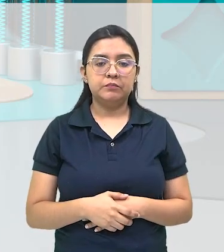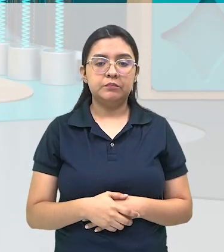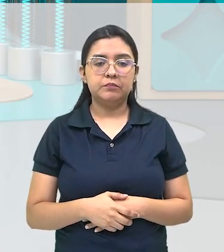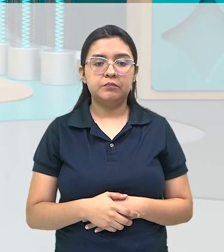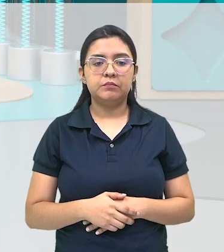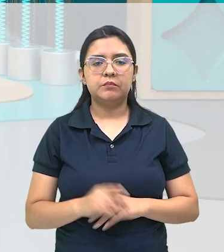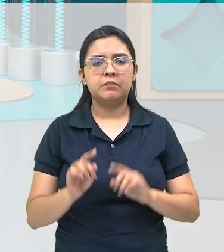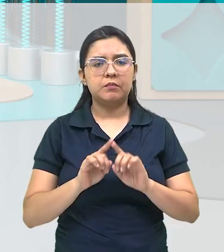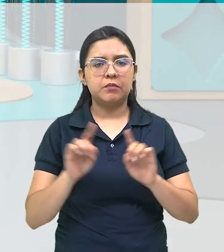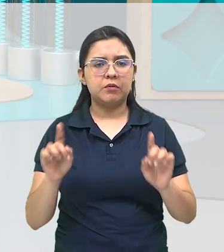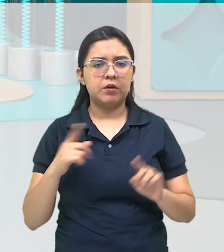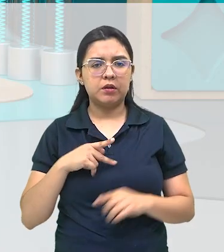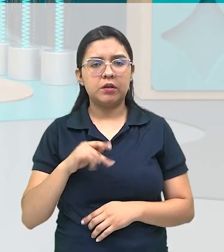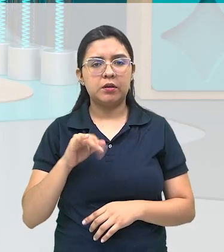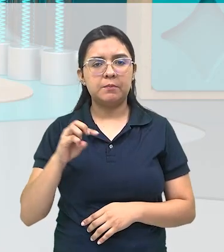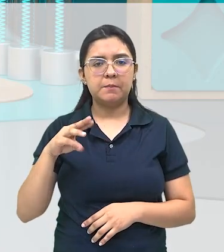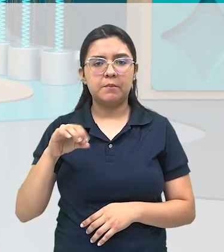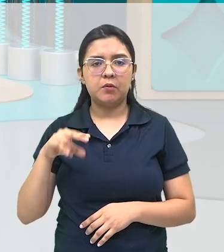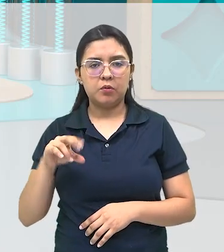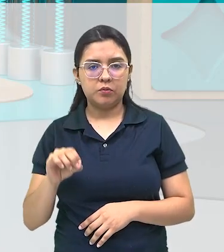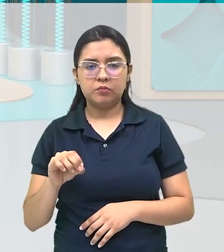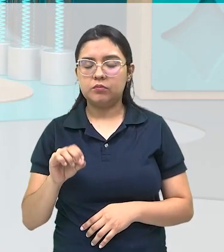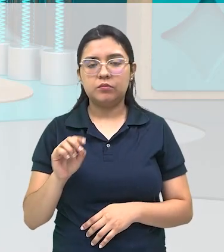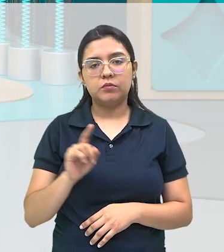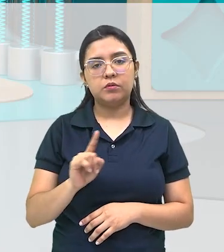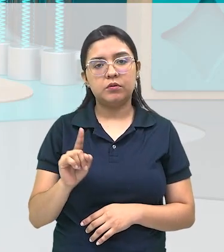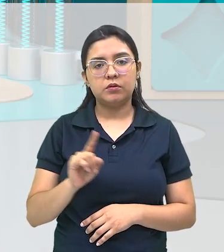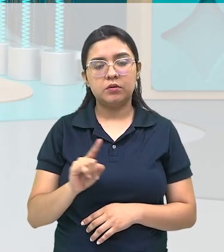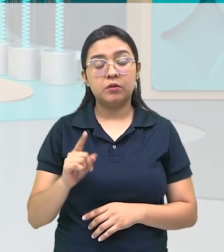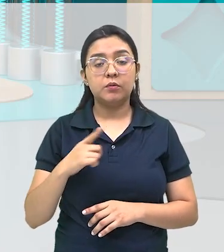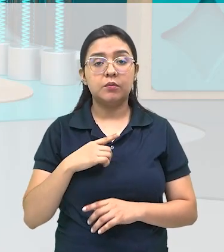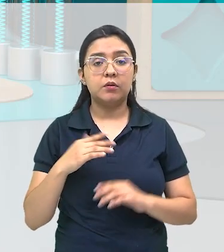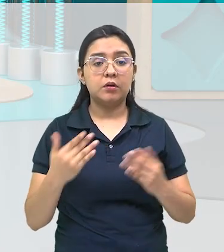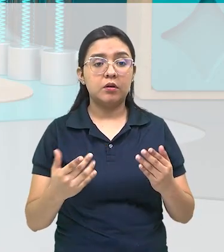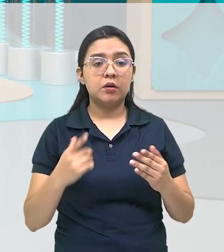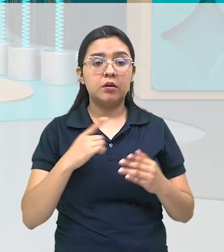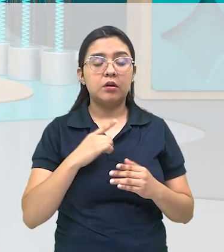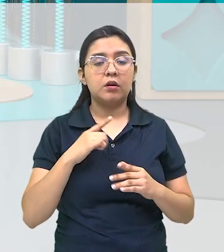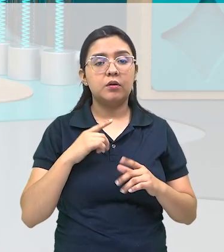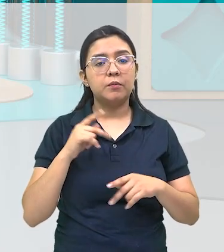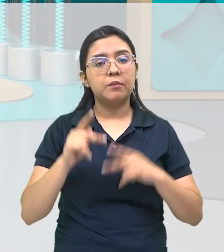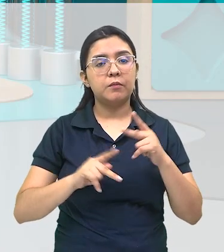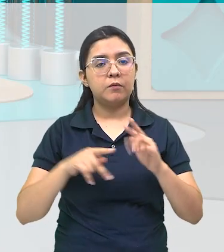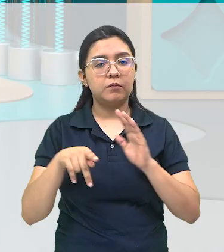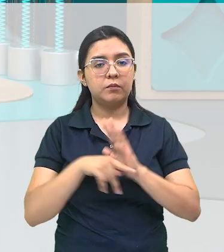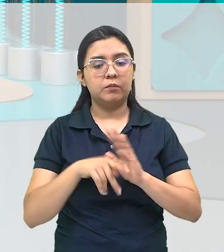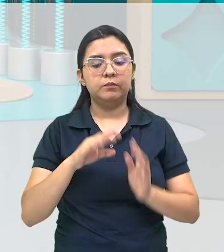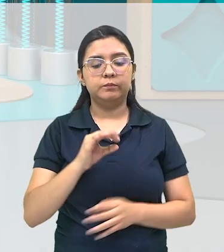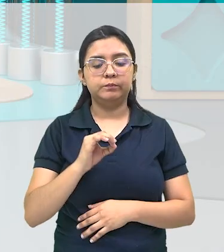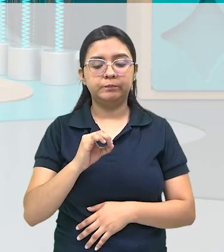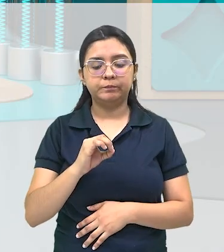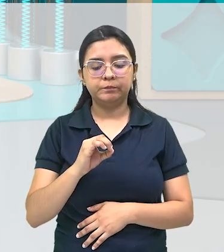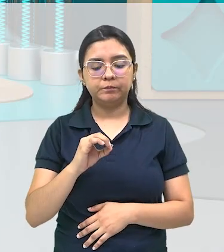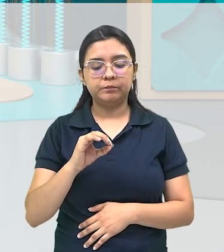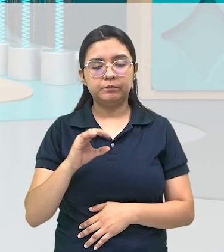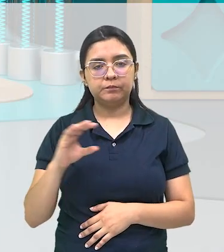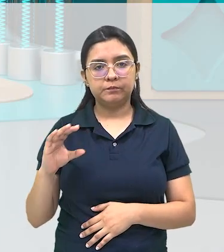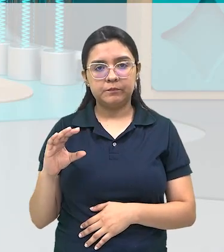é kimono? Não, kimono foi a maneira que o ocidental, né,